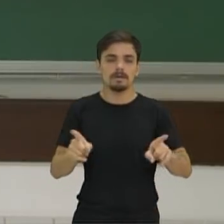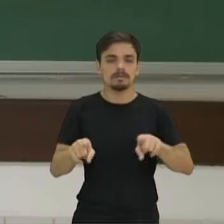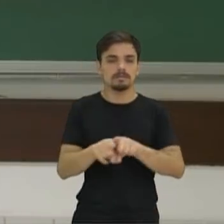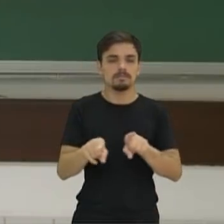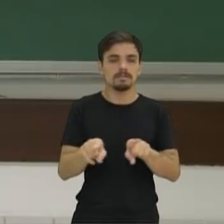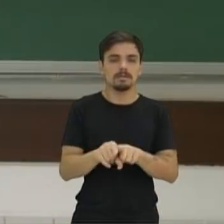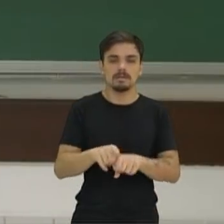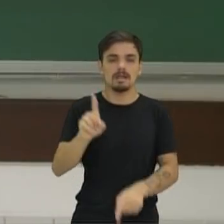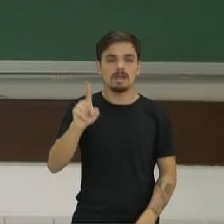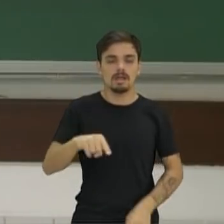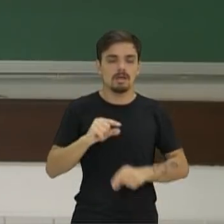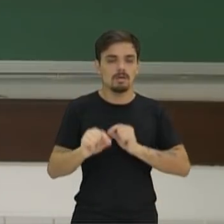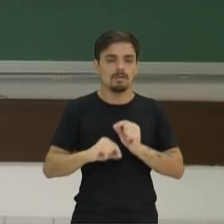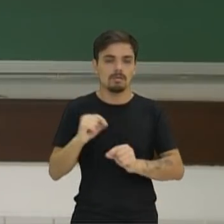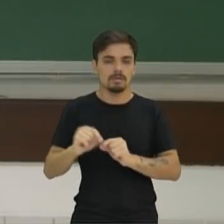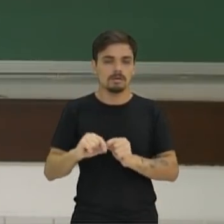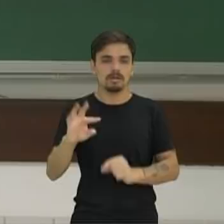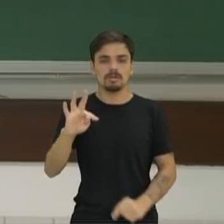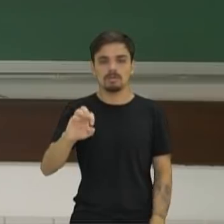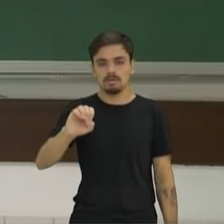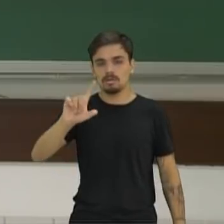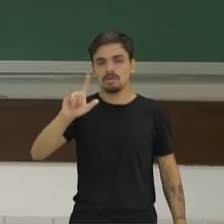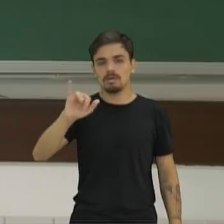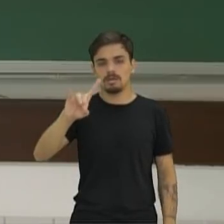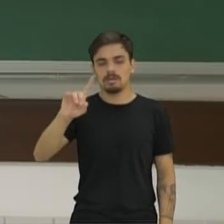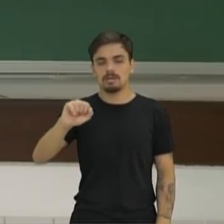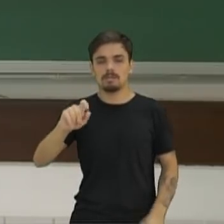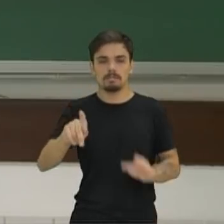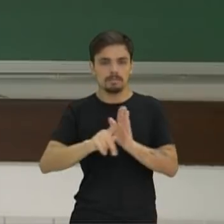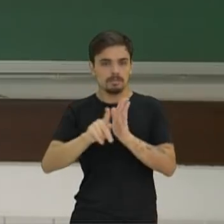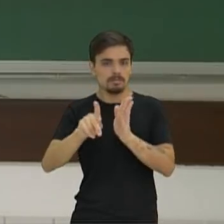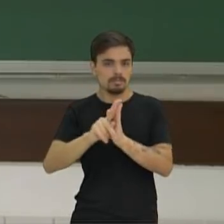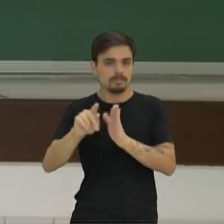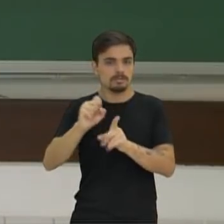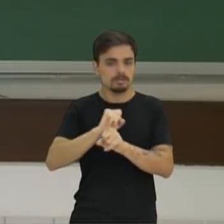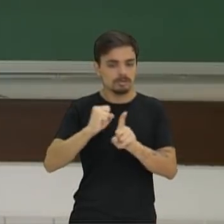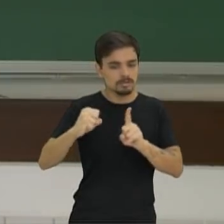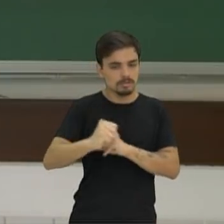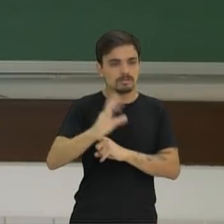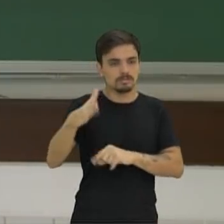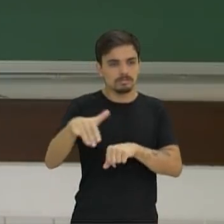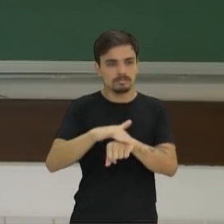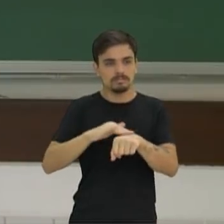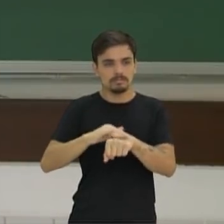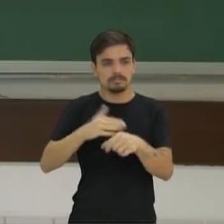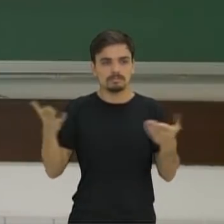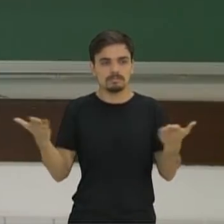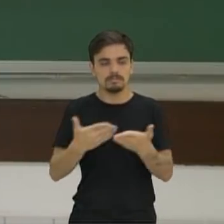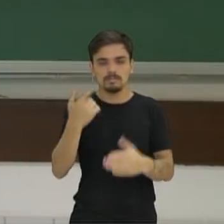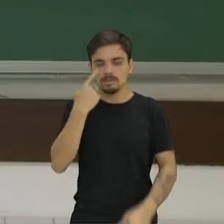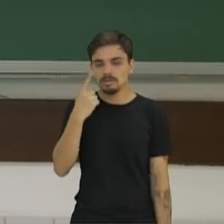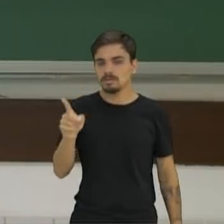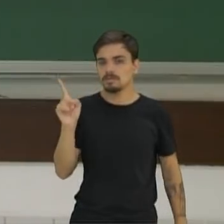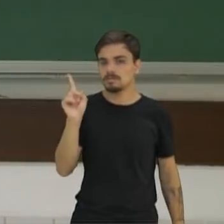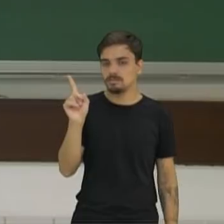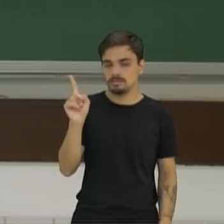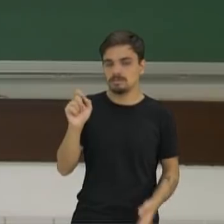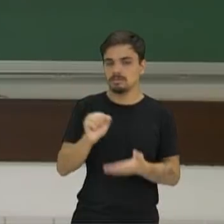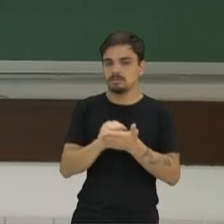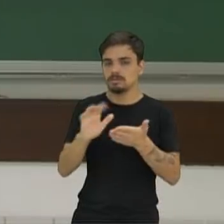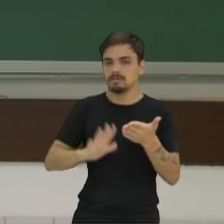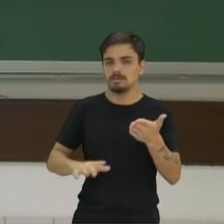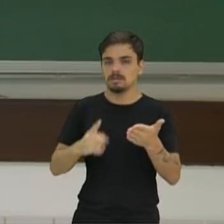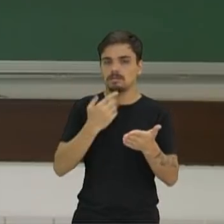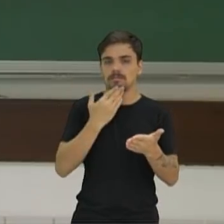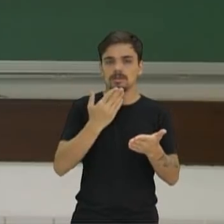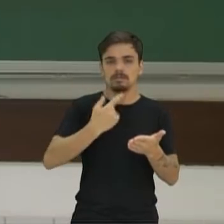na verdade ela é tolhida pela sociedade, conforme a gente conversou na aula de hoje. E nosso exercício, vou pedir